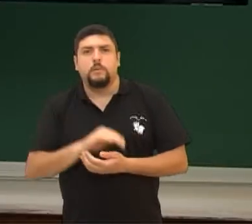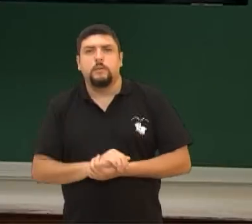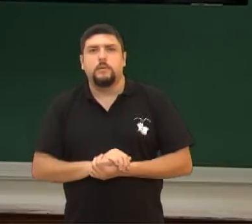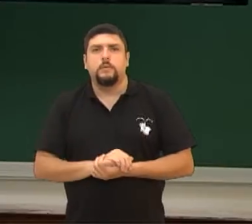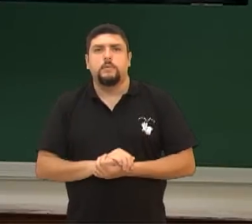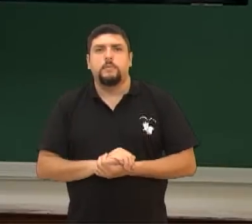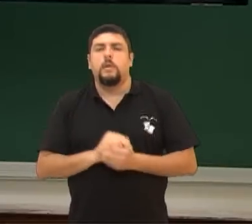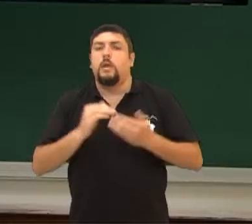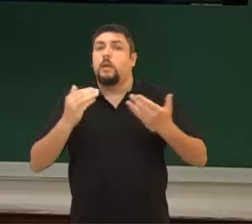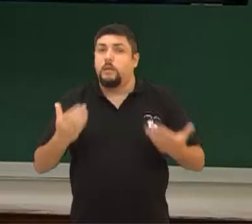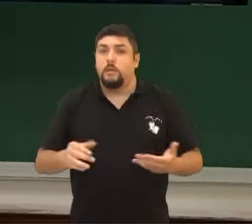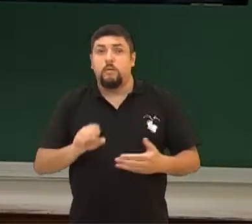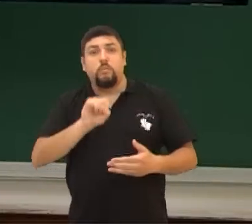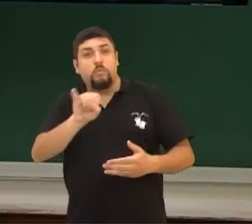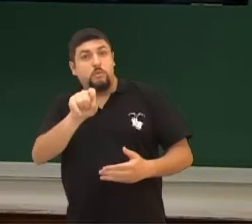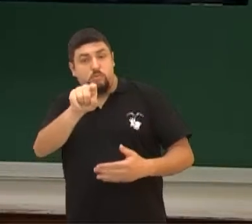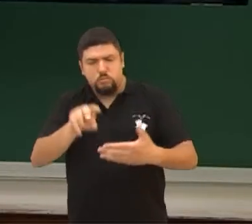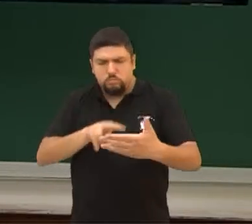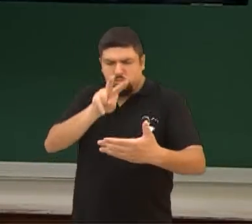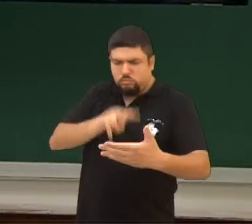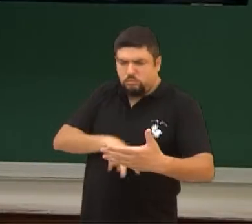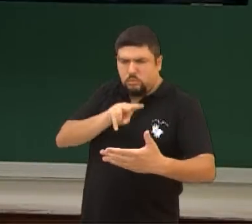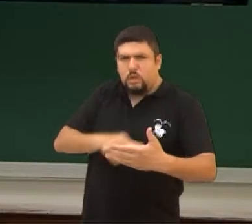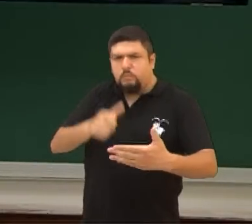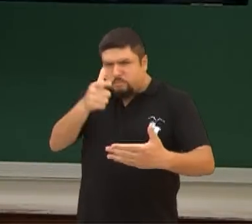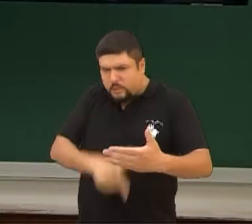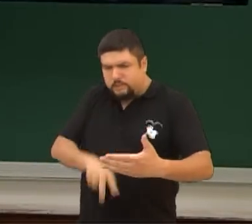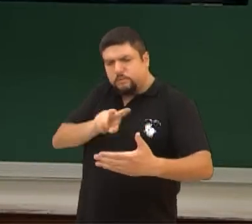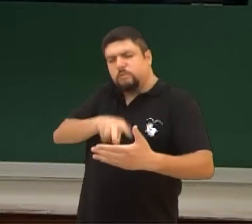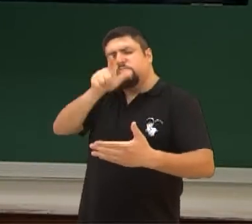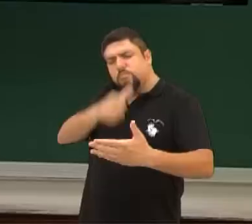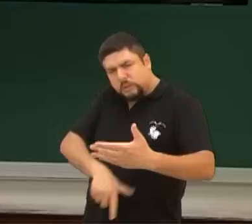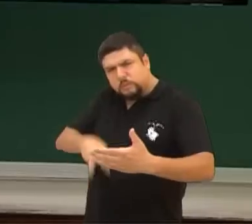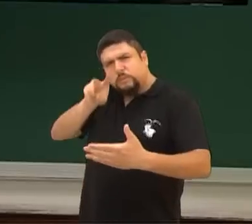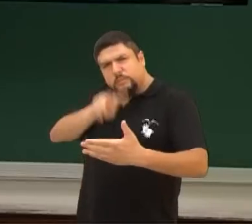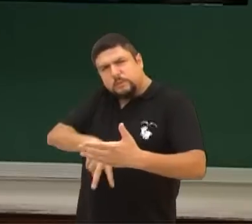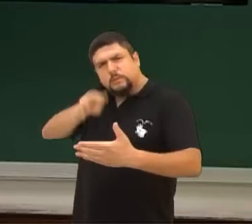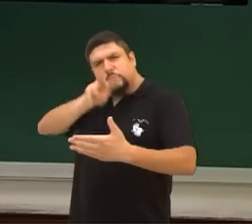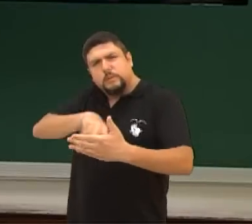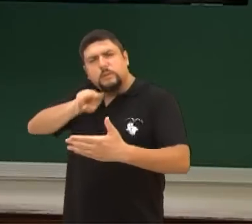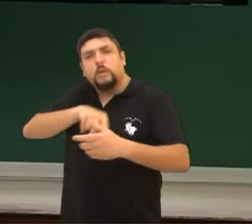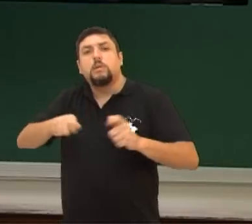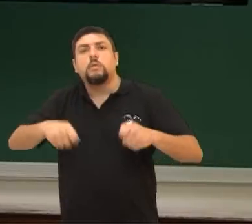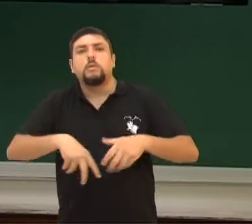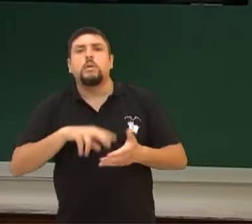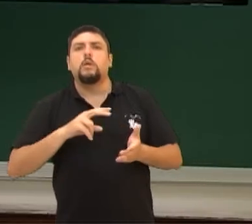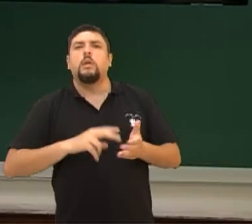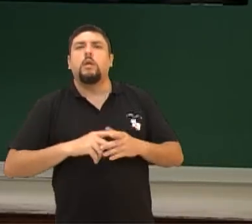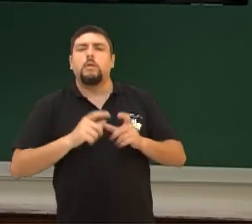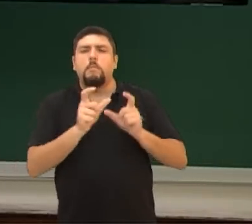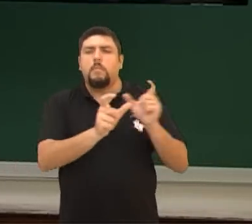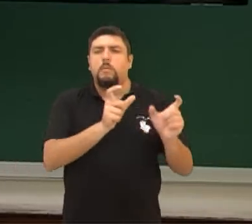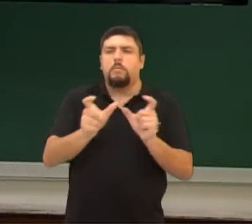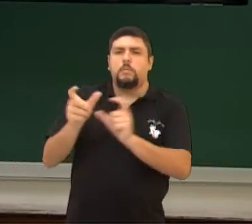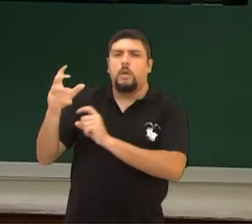isso que quanto mais a gente lê, melhor fica o nosso vocabulário e mais compreensível fica tudo para